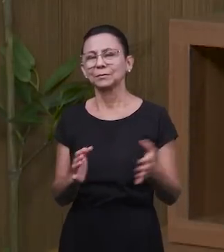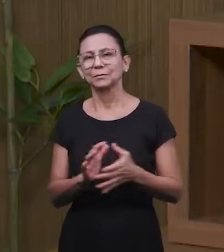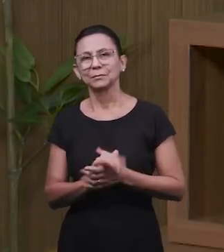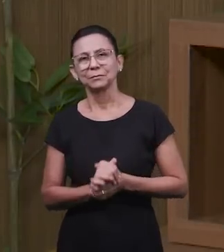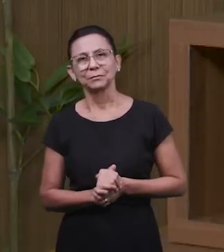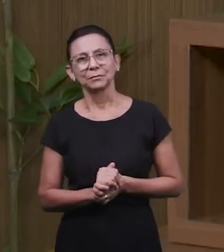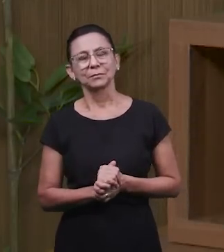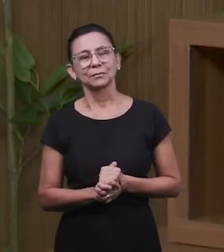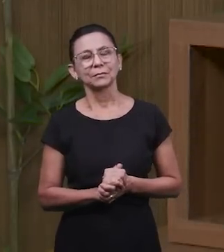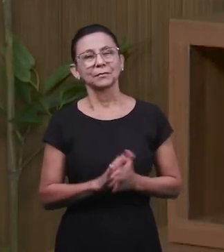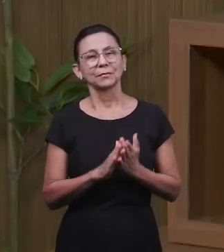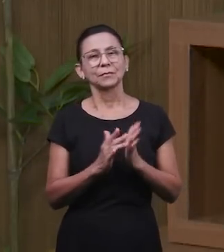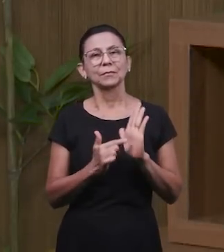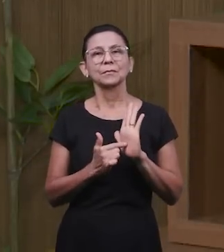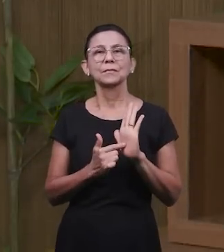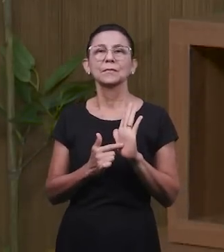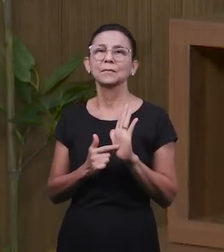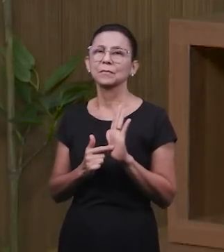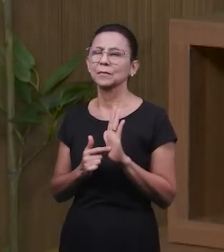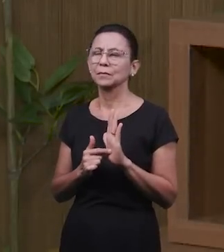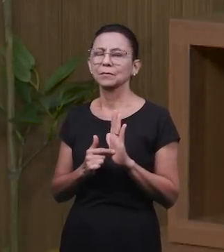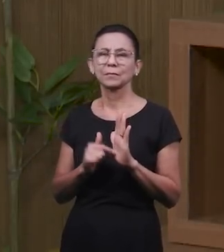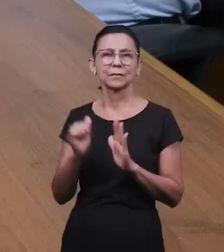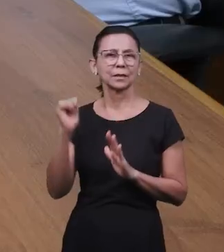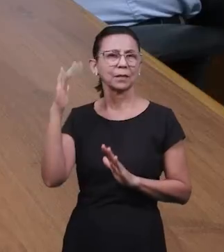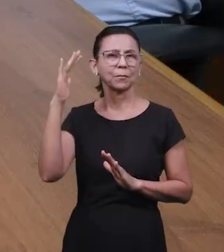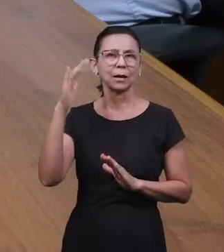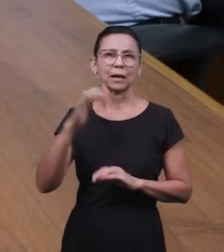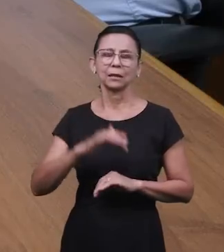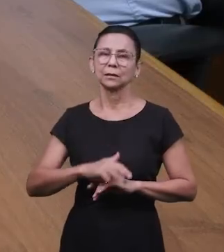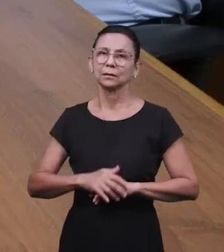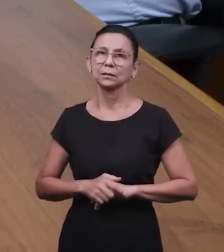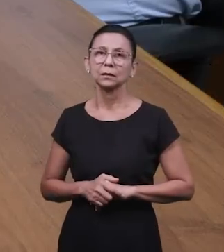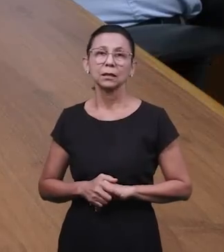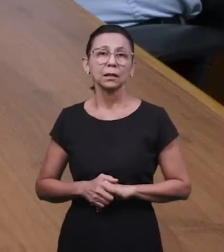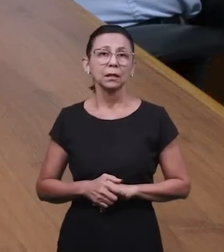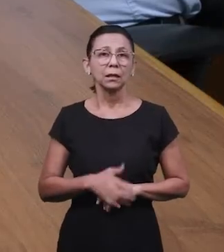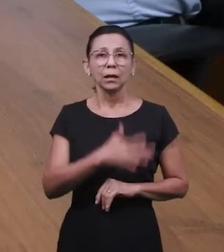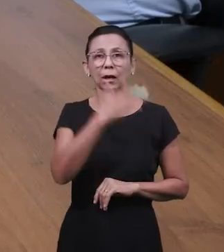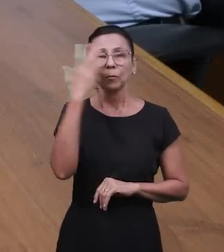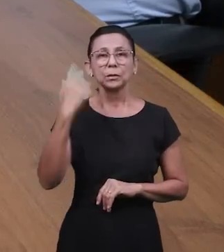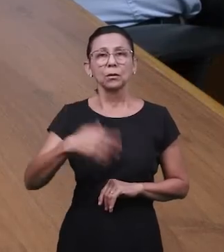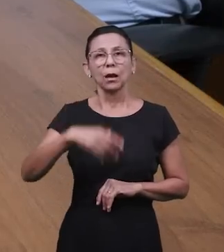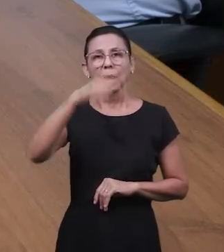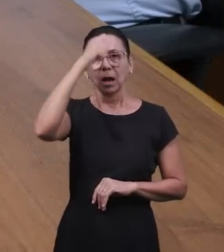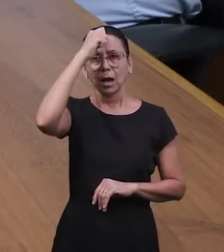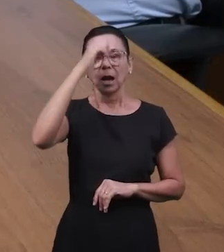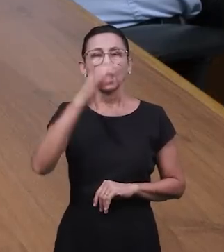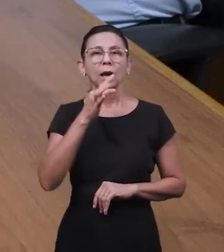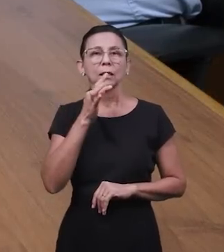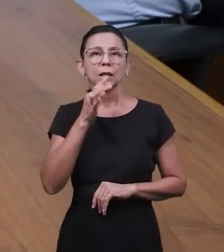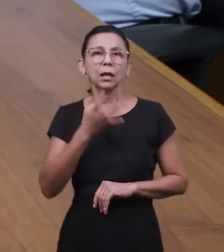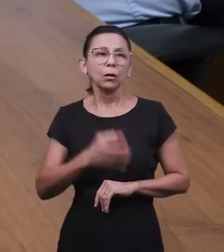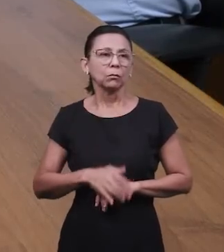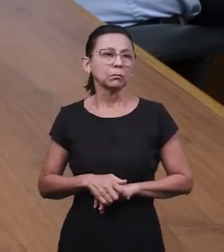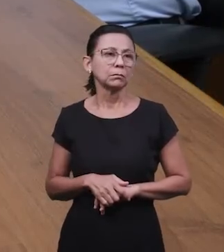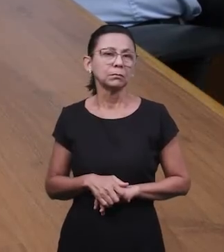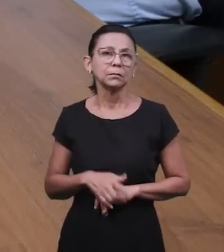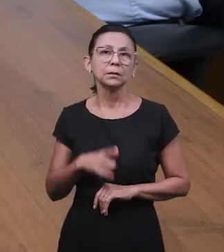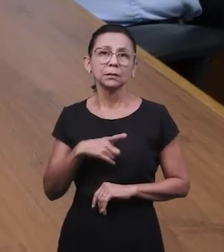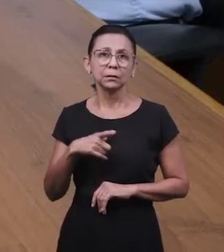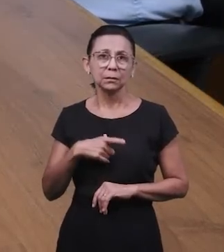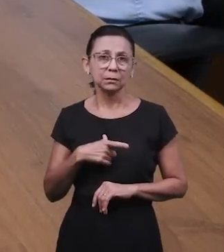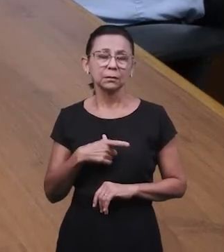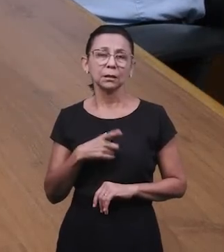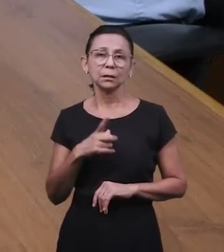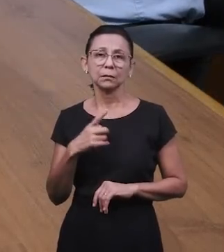algo muito maior, porque você pega até ateu, que tem em comum por solidariedade humana. Até os animais,